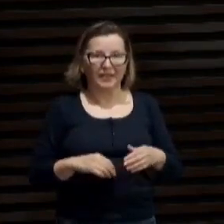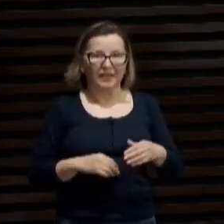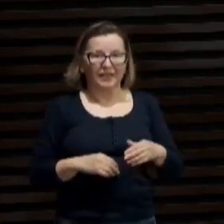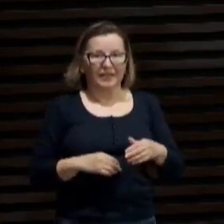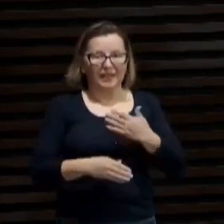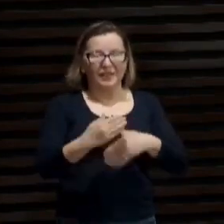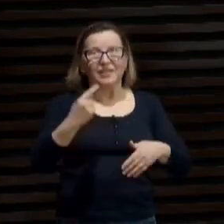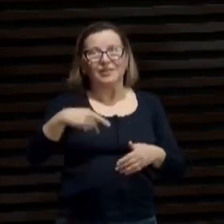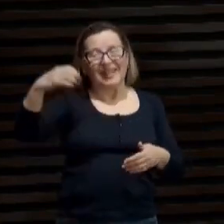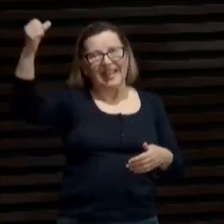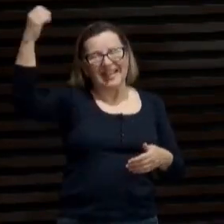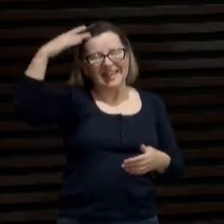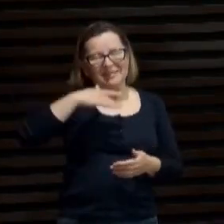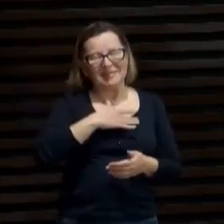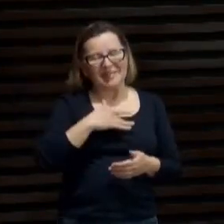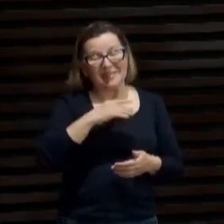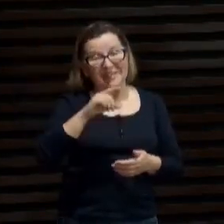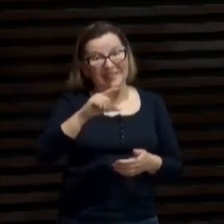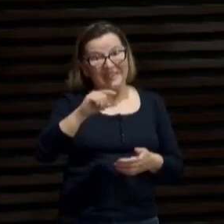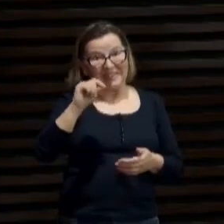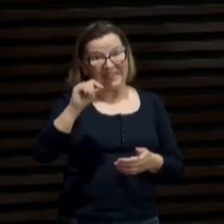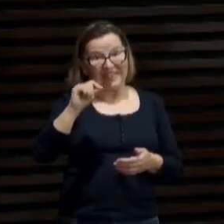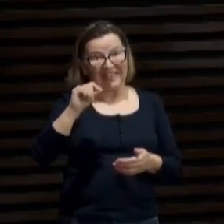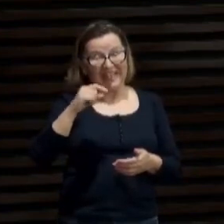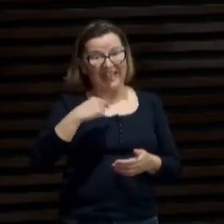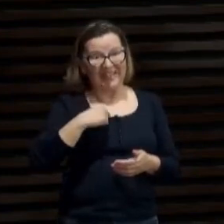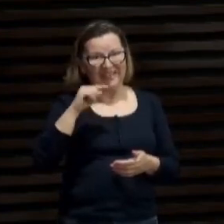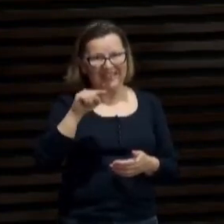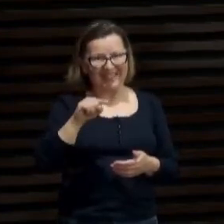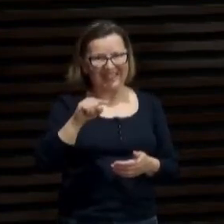sua eleição divina e bendita. Eu e você.